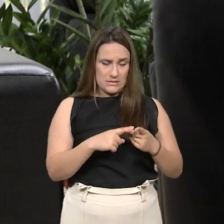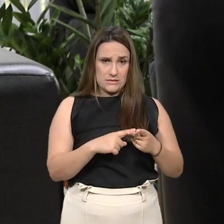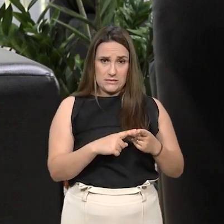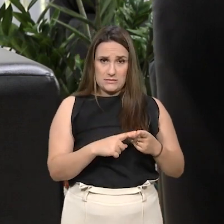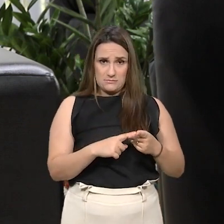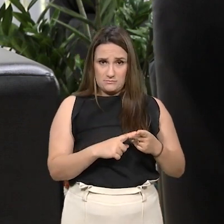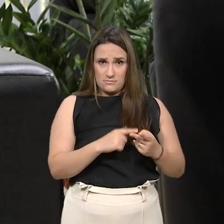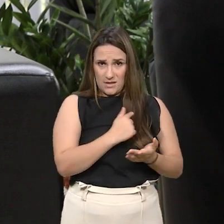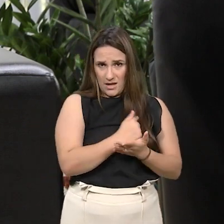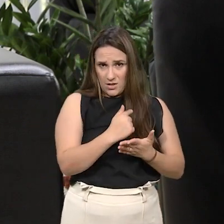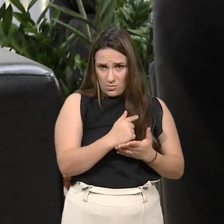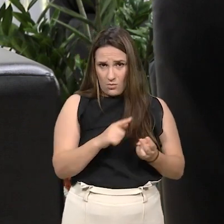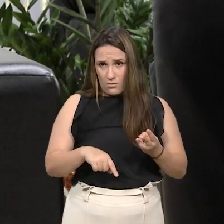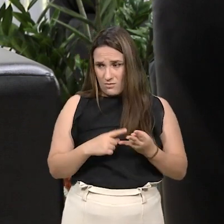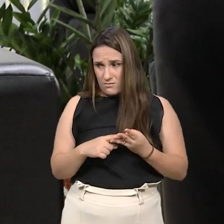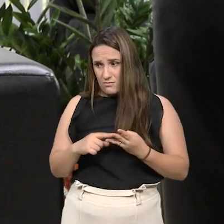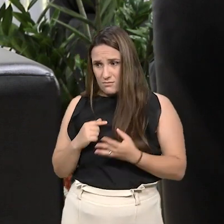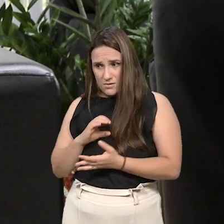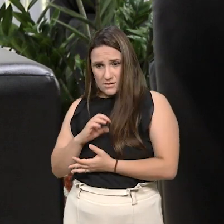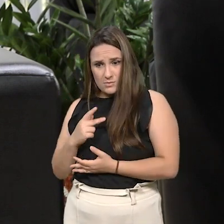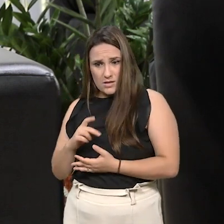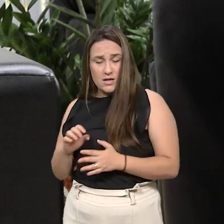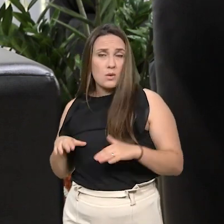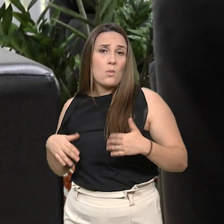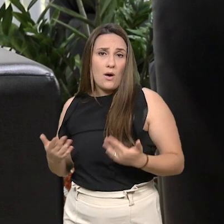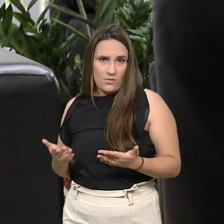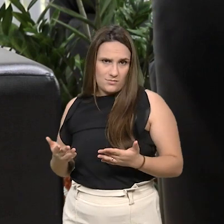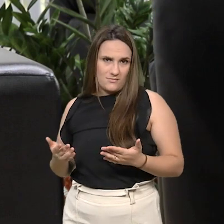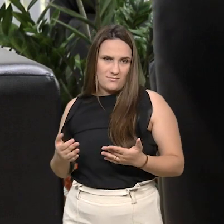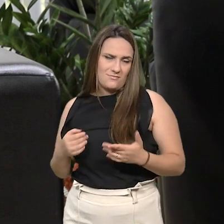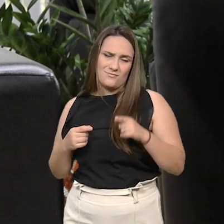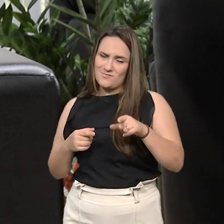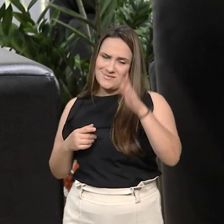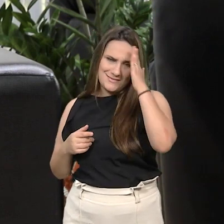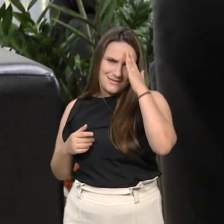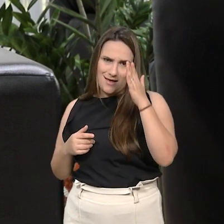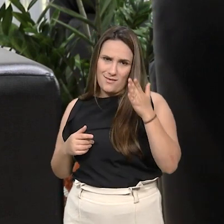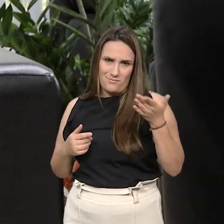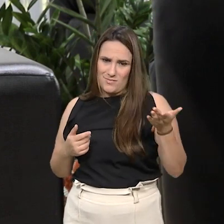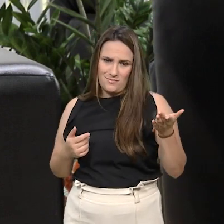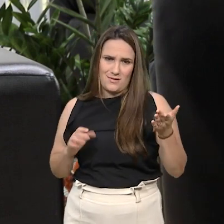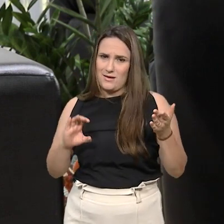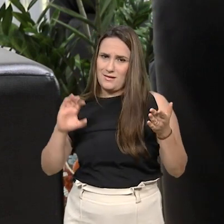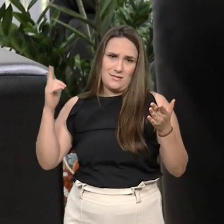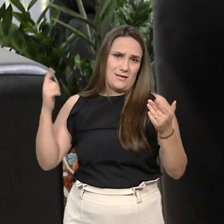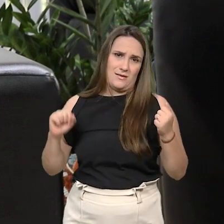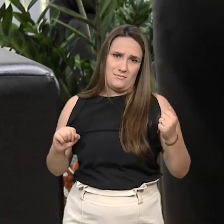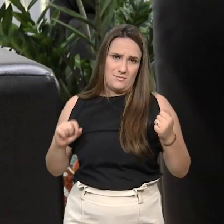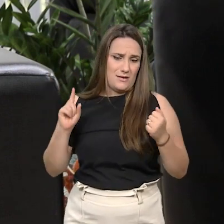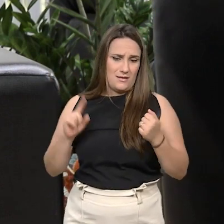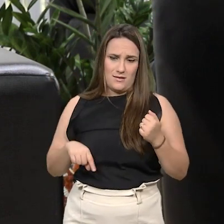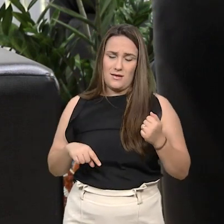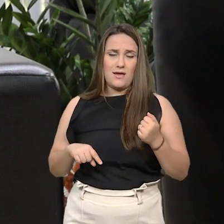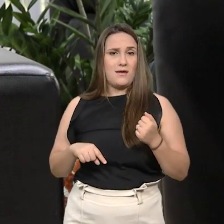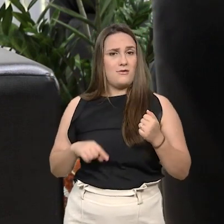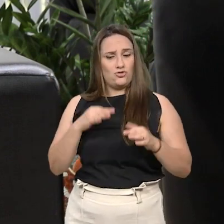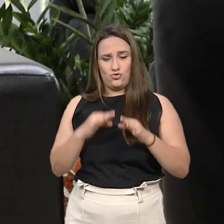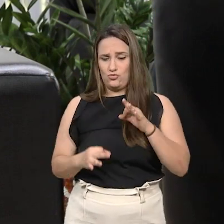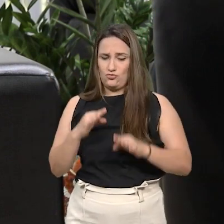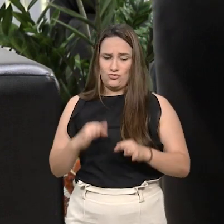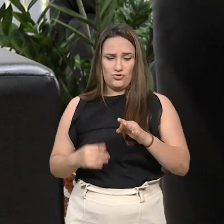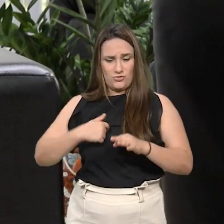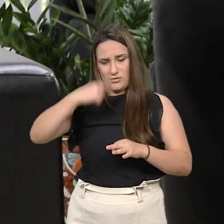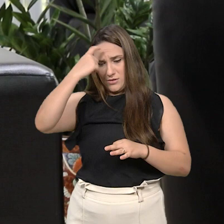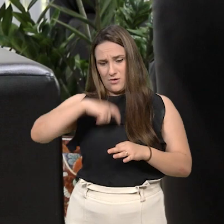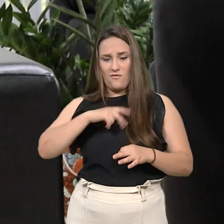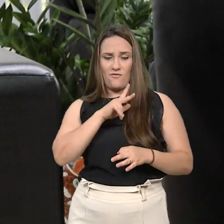localidade? Por uma questão natural e instintiva, é questão óbvia, quem vai marcar é o magistrado,